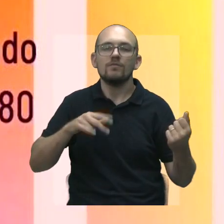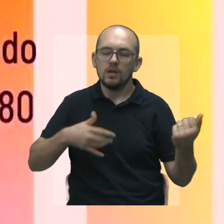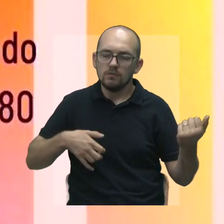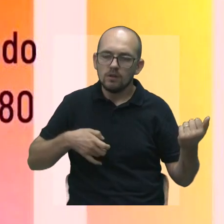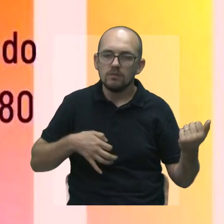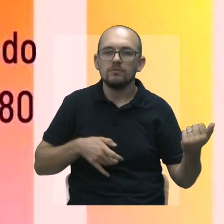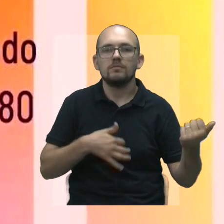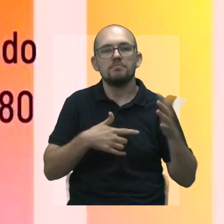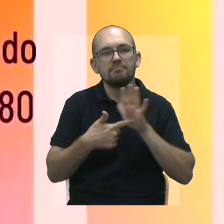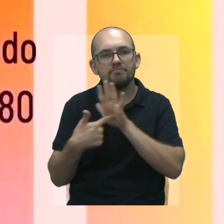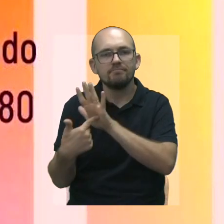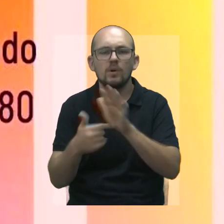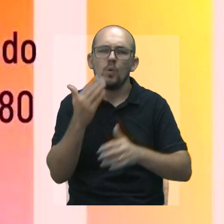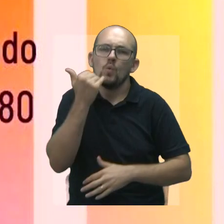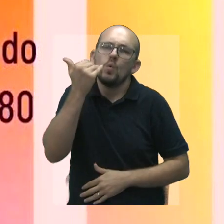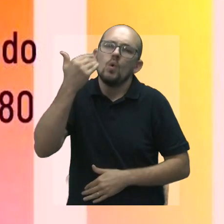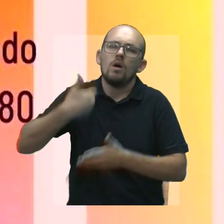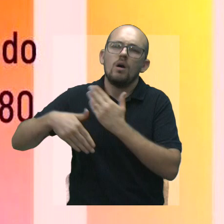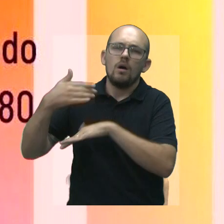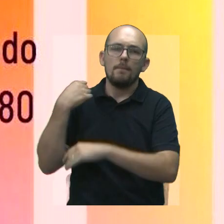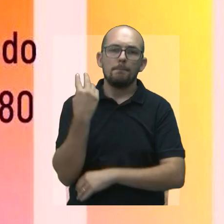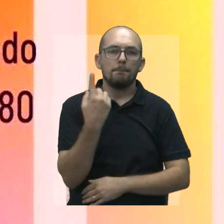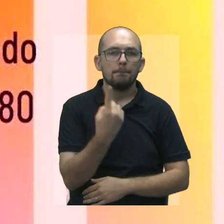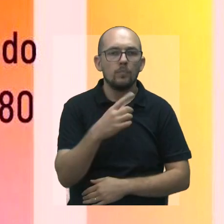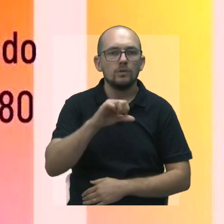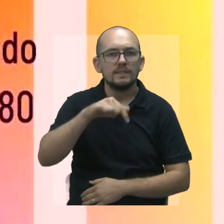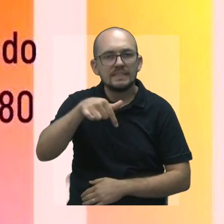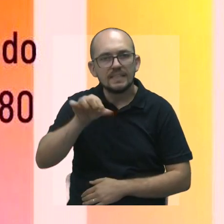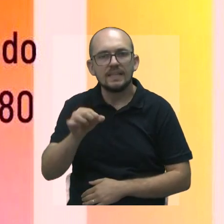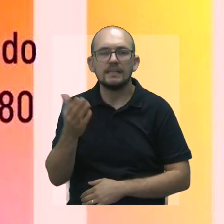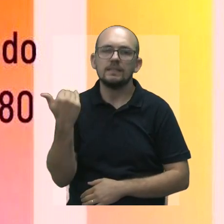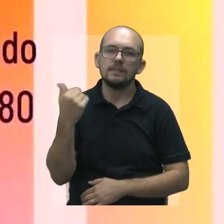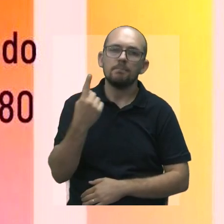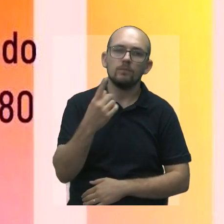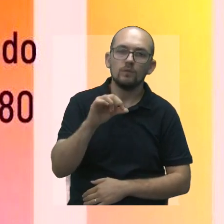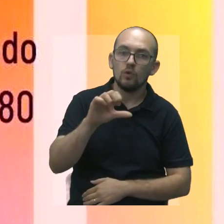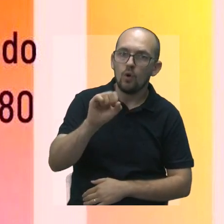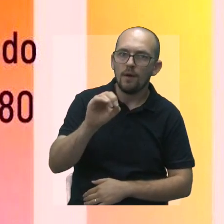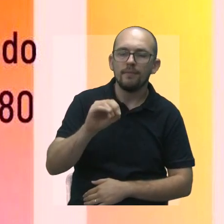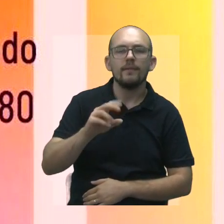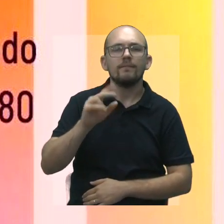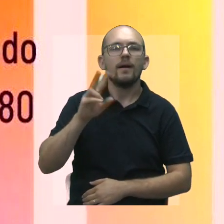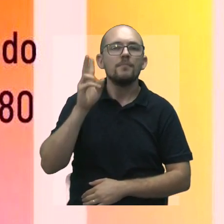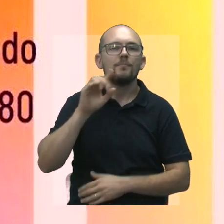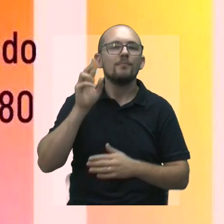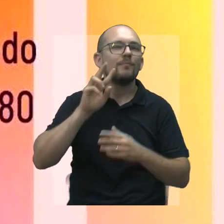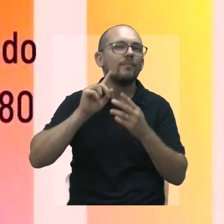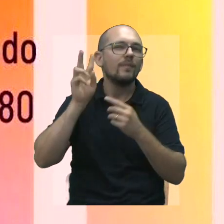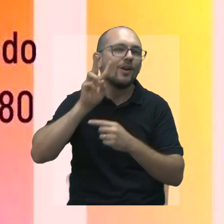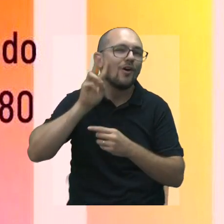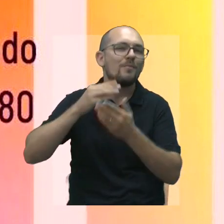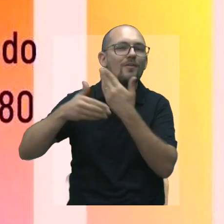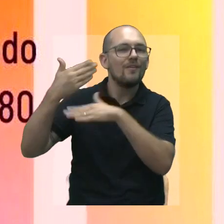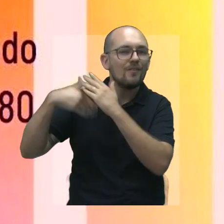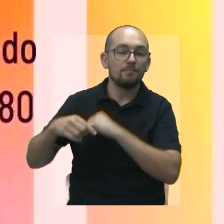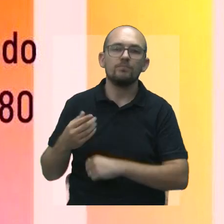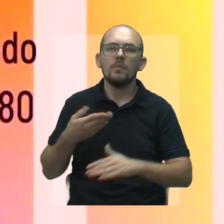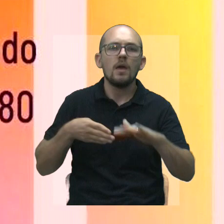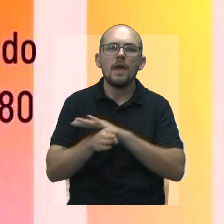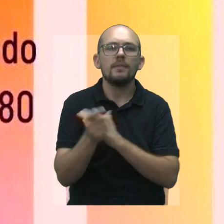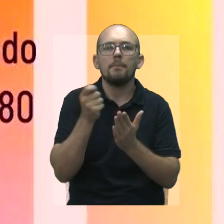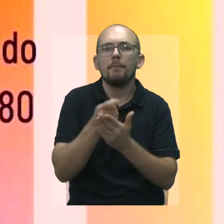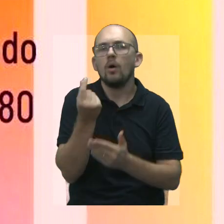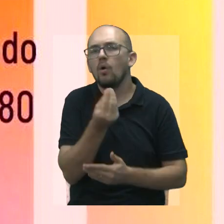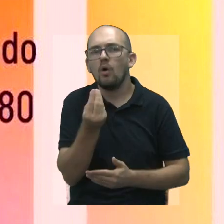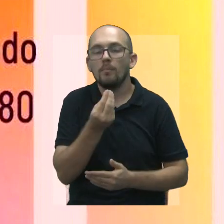grandes sucessos dos anos 70 e 80, num show de flashback. A entrada é 1 quilo de alimento